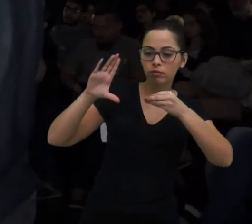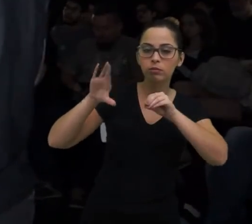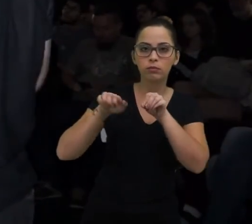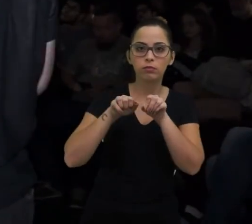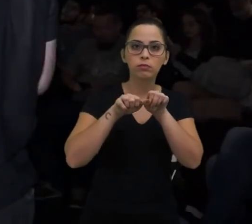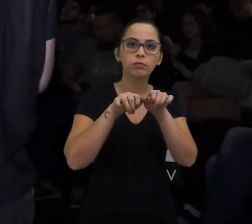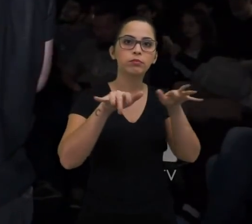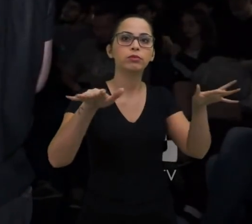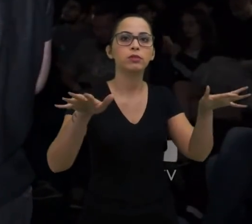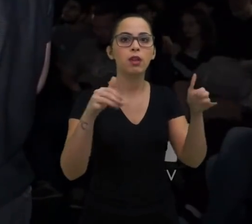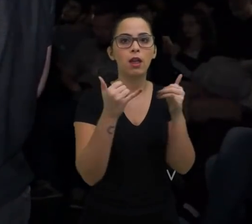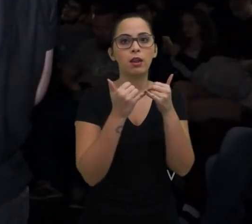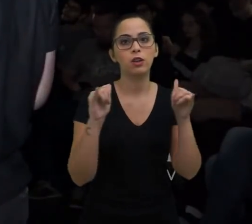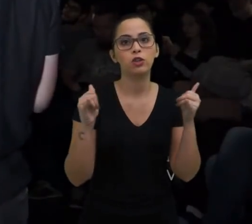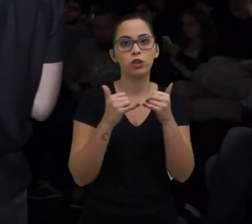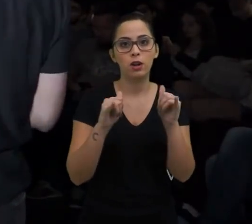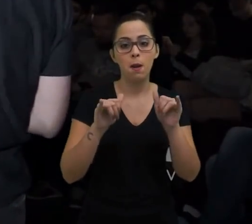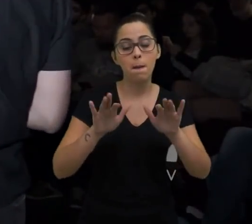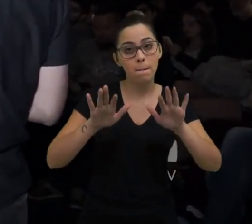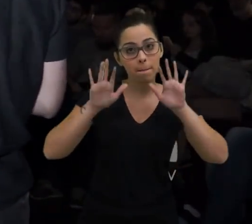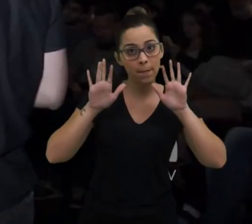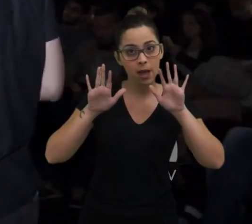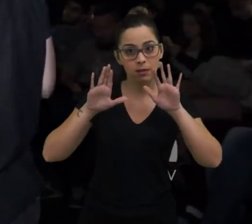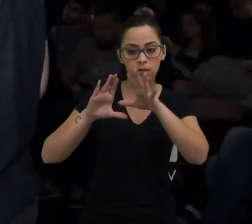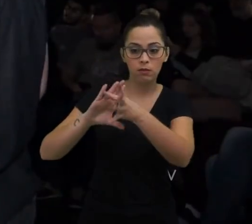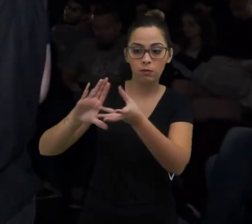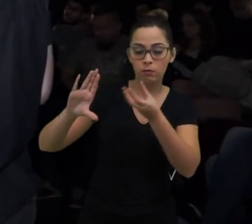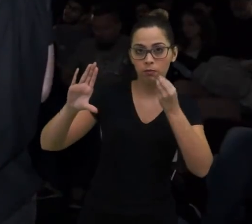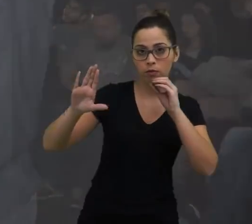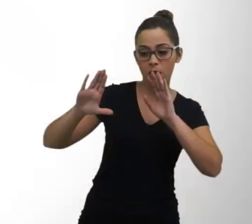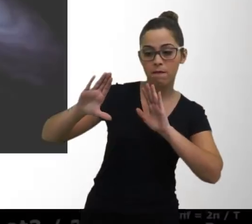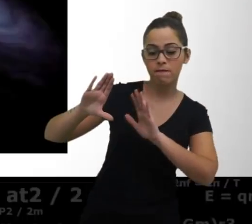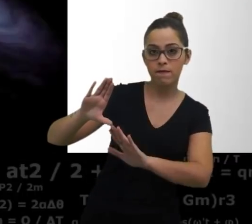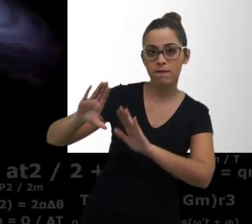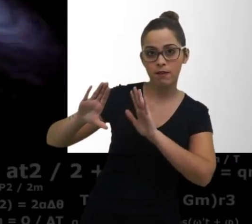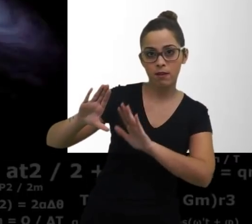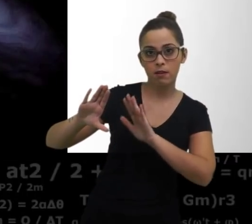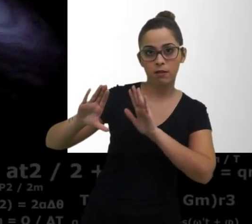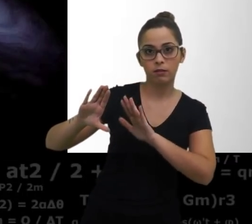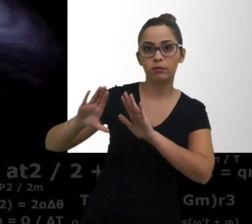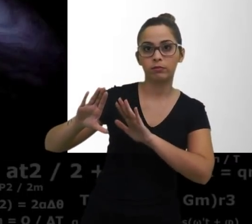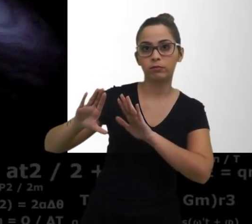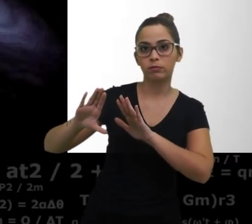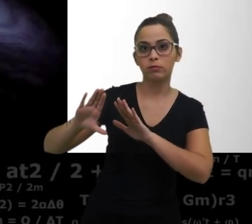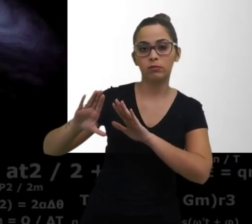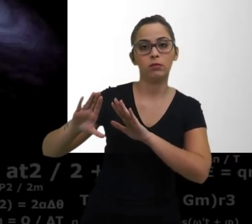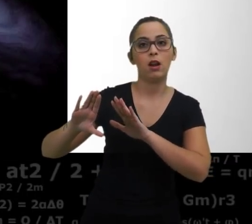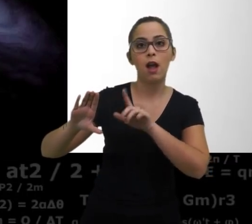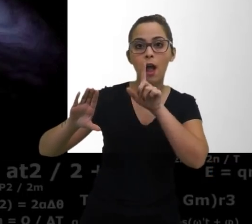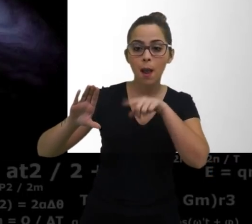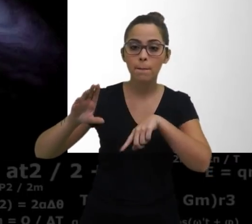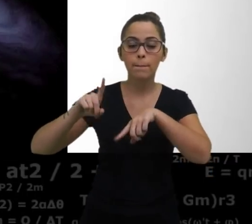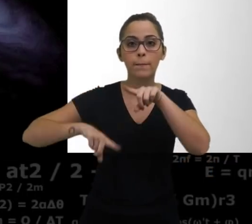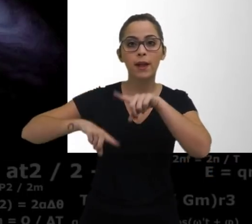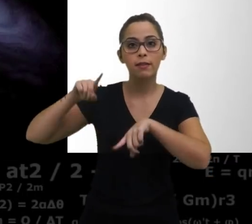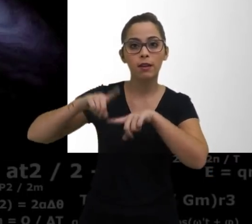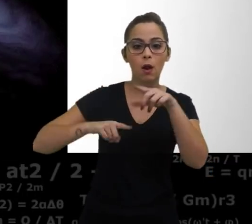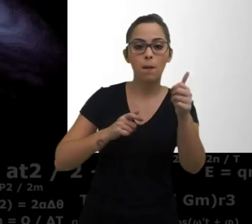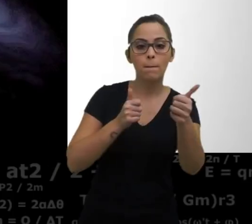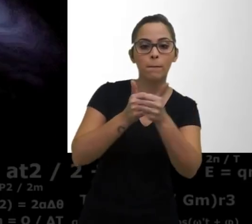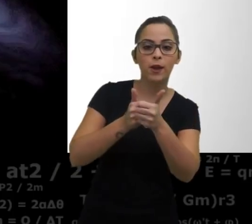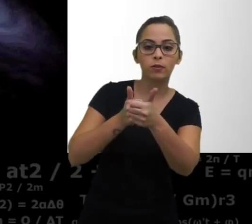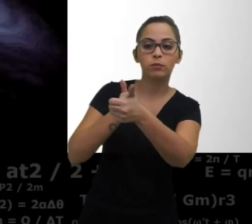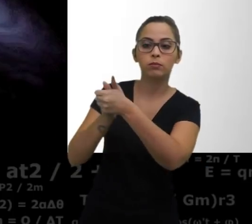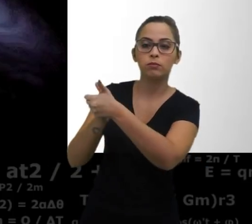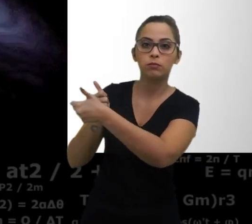e energia cinética do jato, das poucas partículas que vão escapar. Então, a matéria que cai forma um disco de